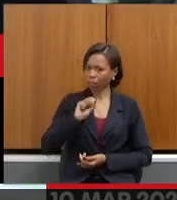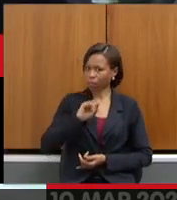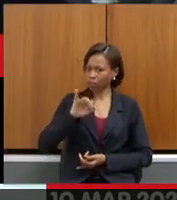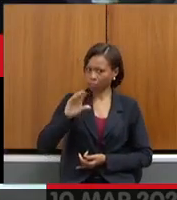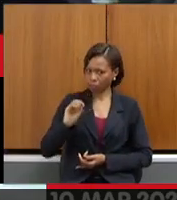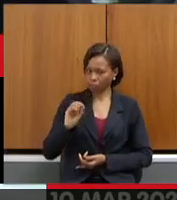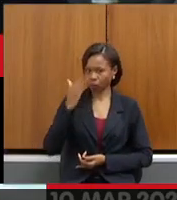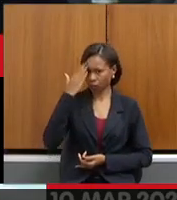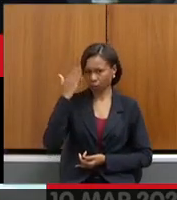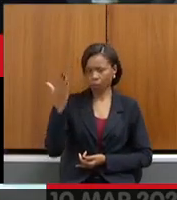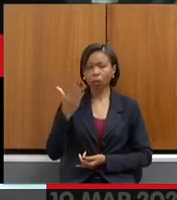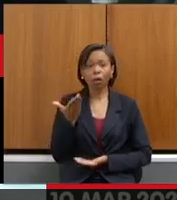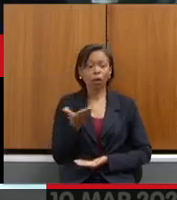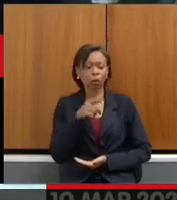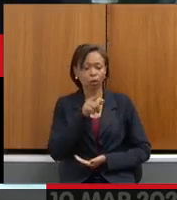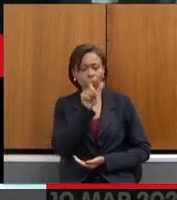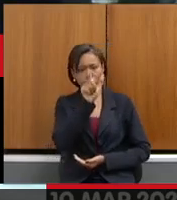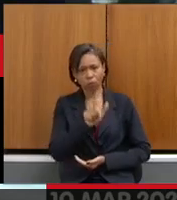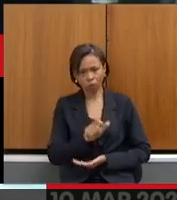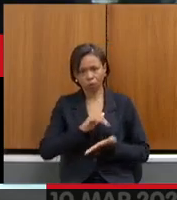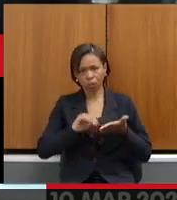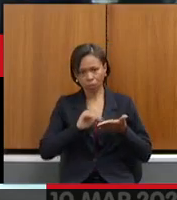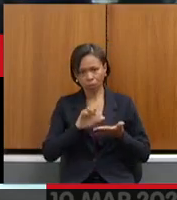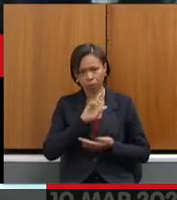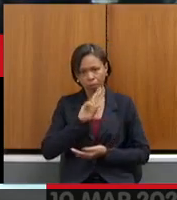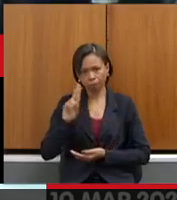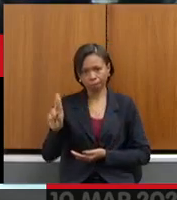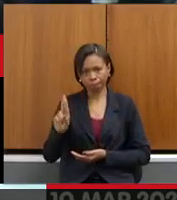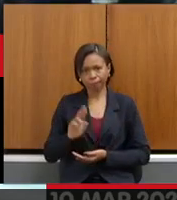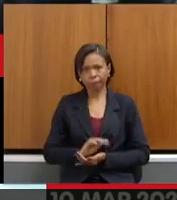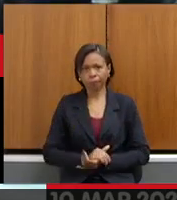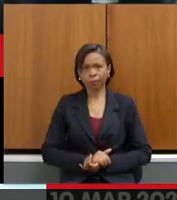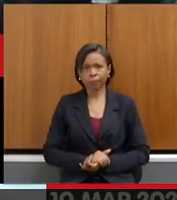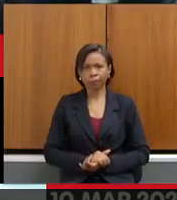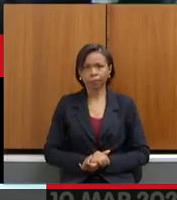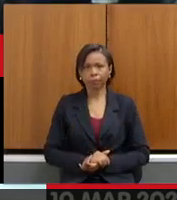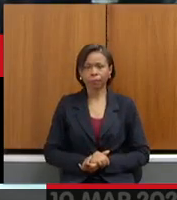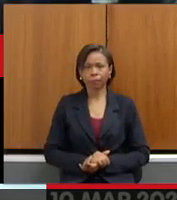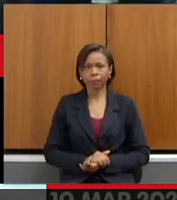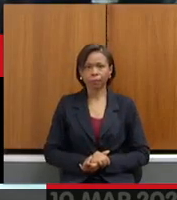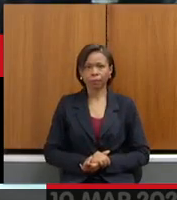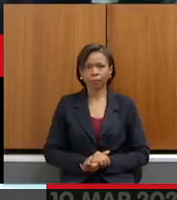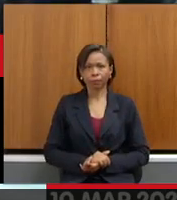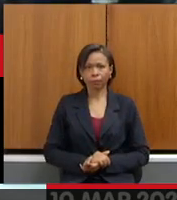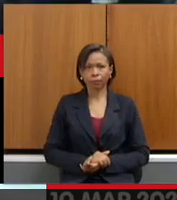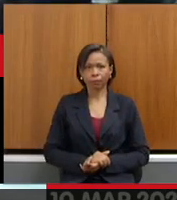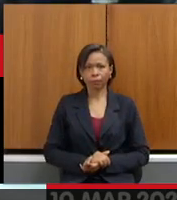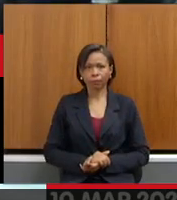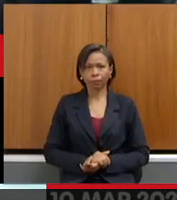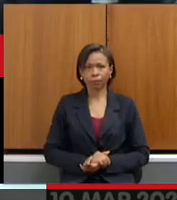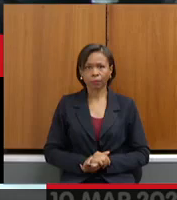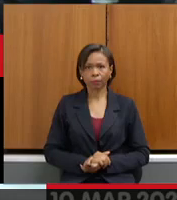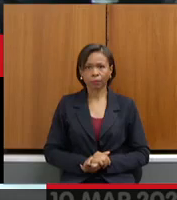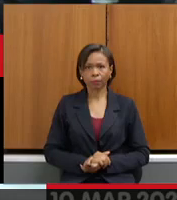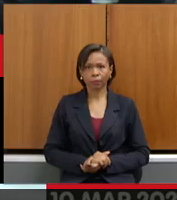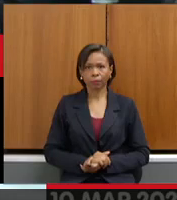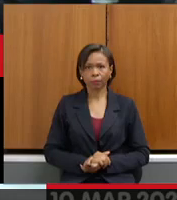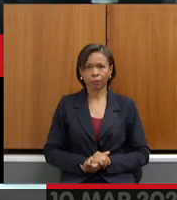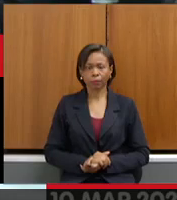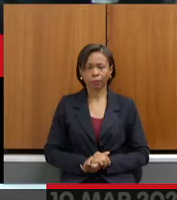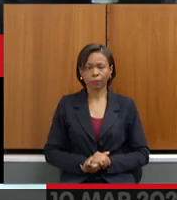com a palavra o secretário Carlos Eduardo Amaral Pereira E aí e